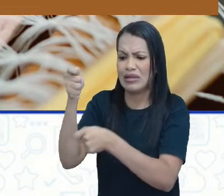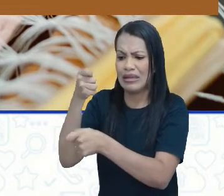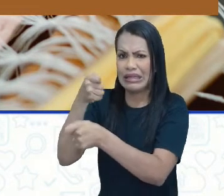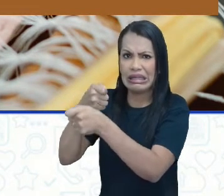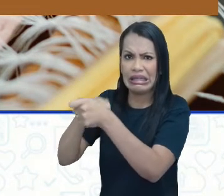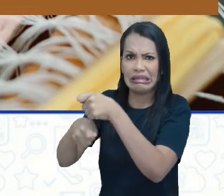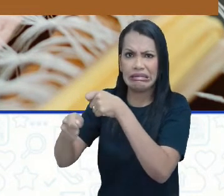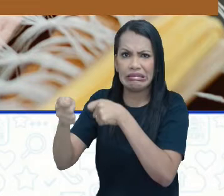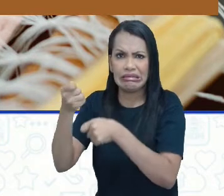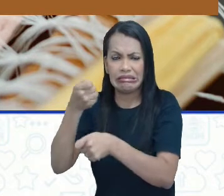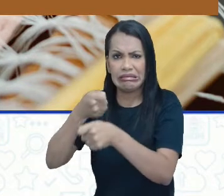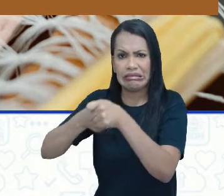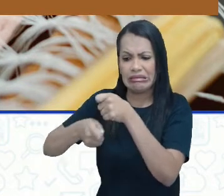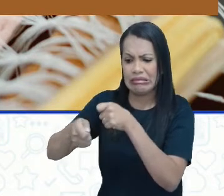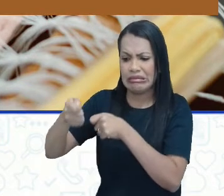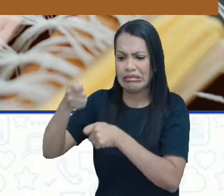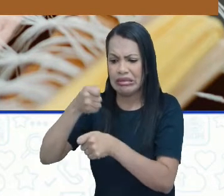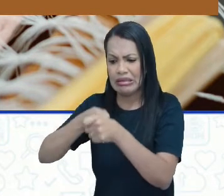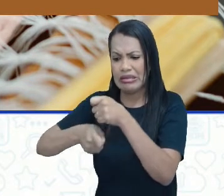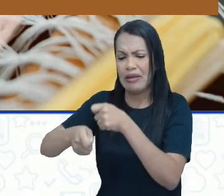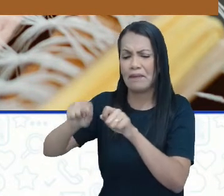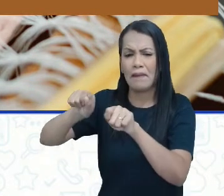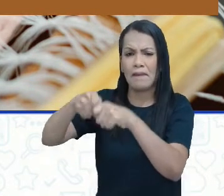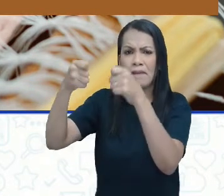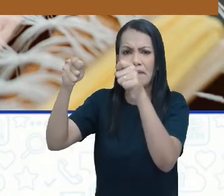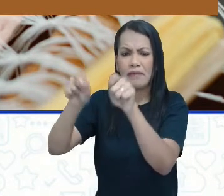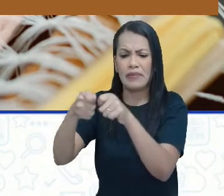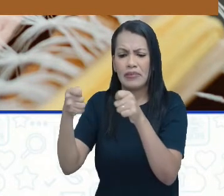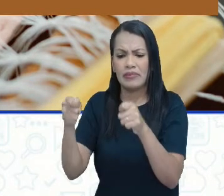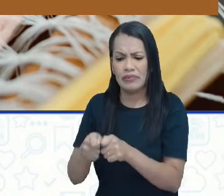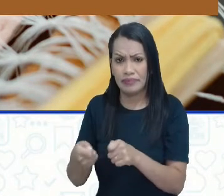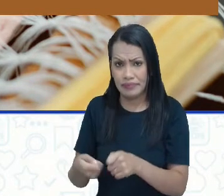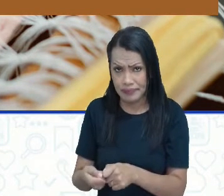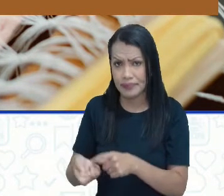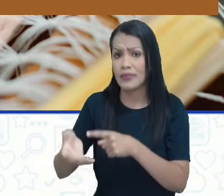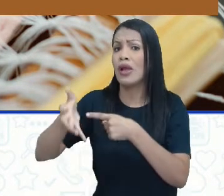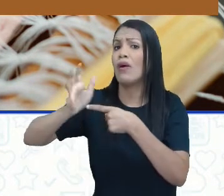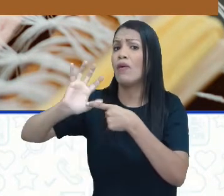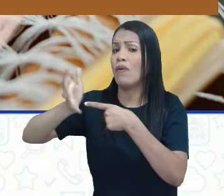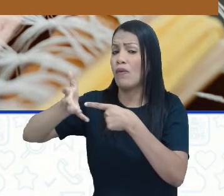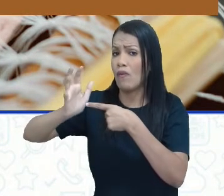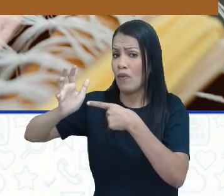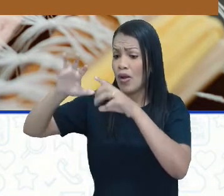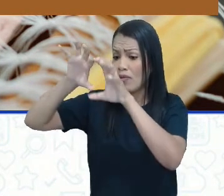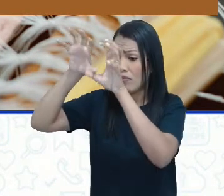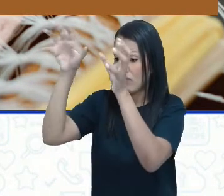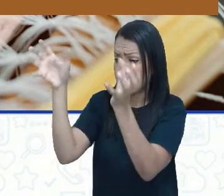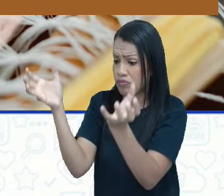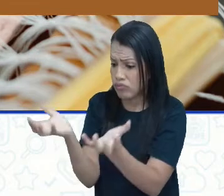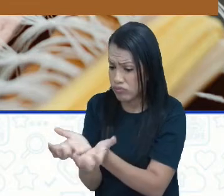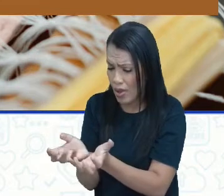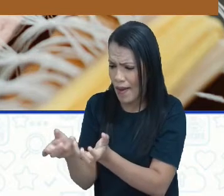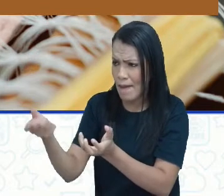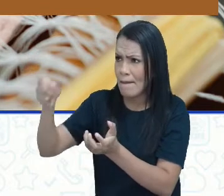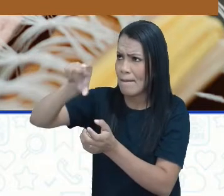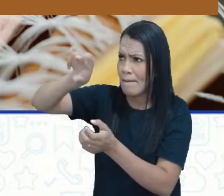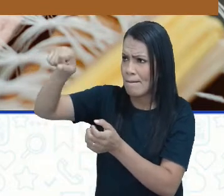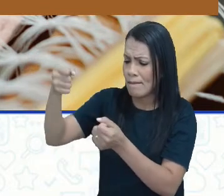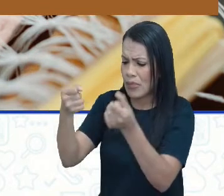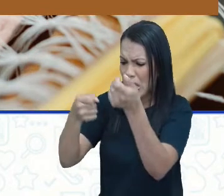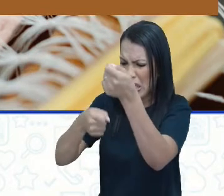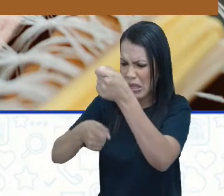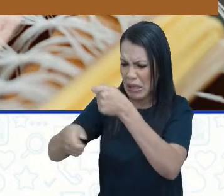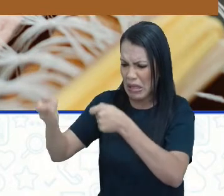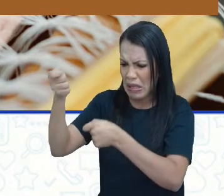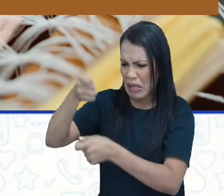vai, como se fosse uma costura, só que utilizando uma máquina manual, tá? Diferente da máquina que a nossa avó tem, que a nossa mãe tem, né?